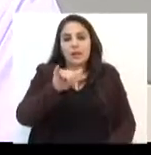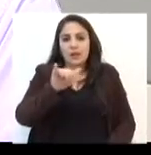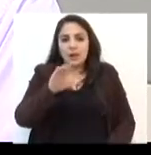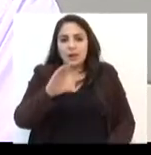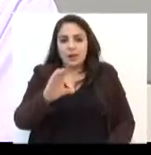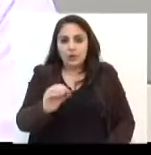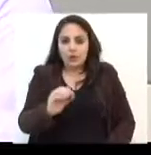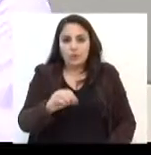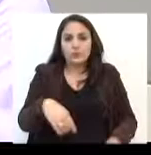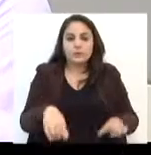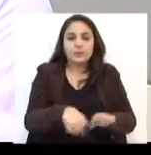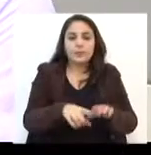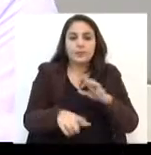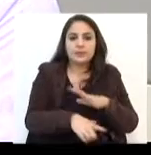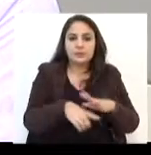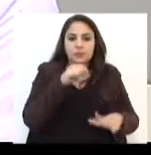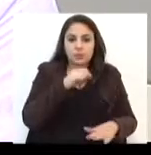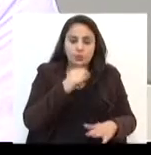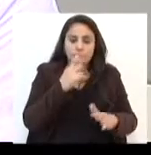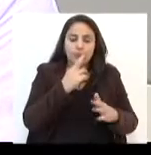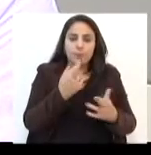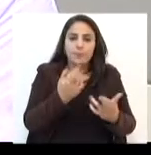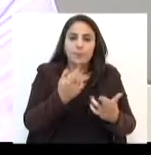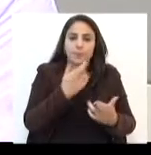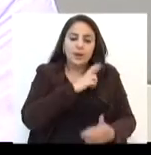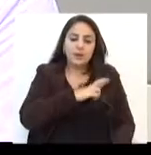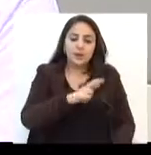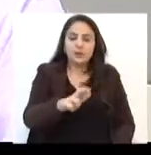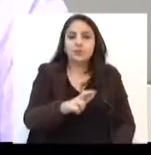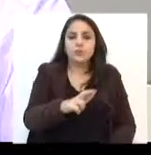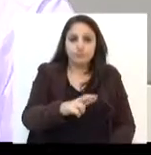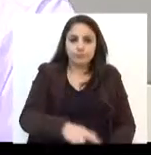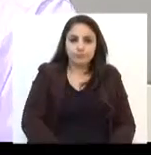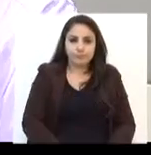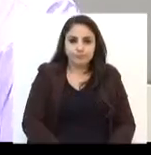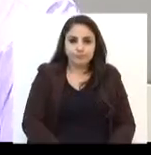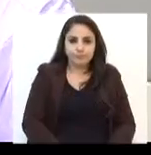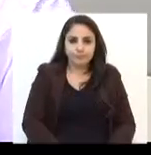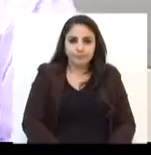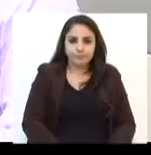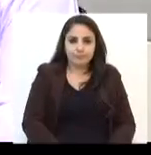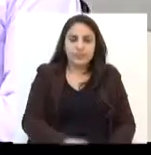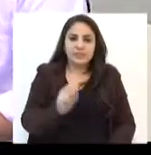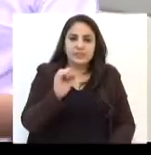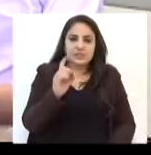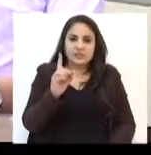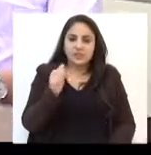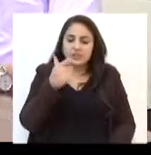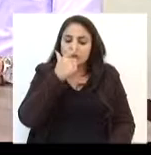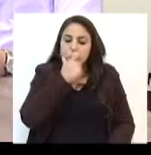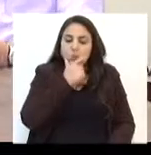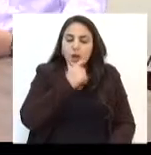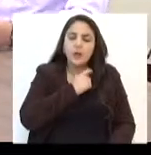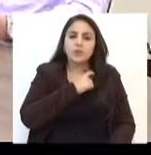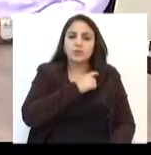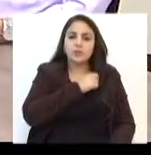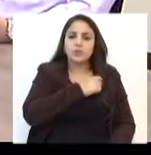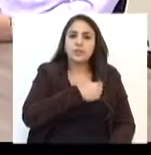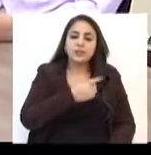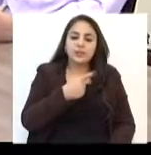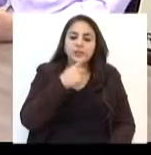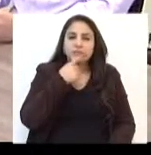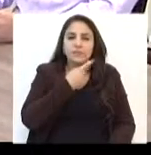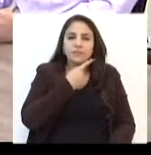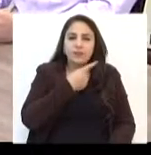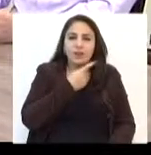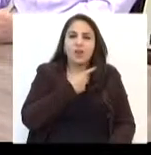mesmo o Estado preferindo uma religião em detrimento das outras. Vereador Sidney Ávila, o que o senhor pode então afirmar diante